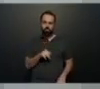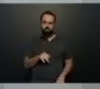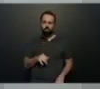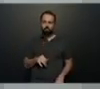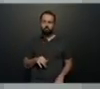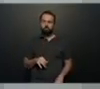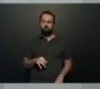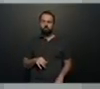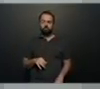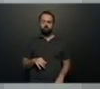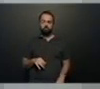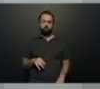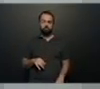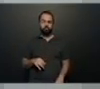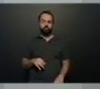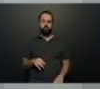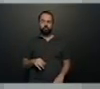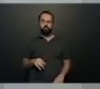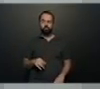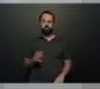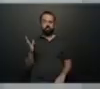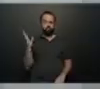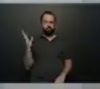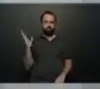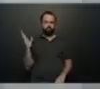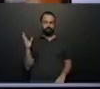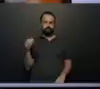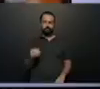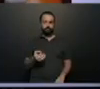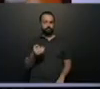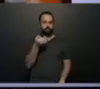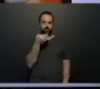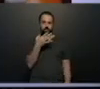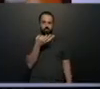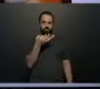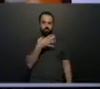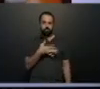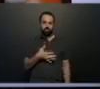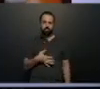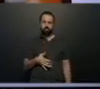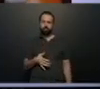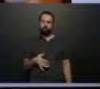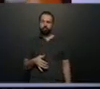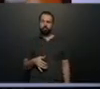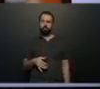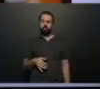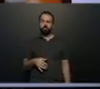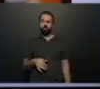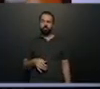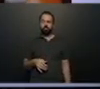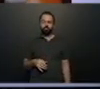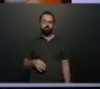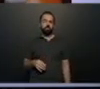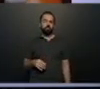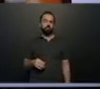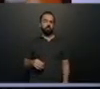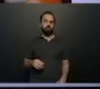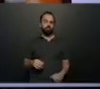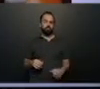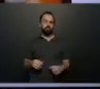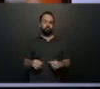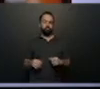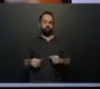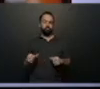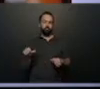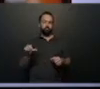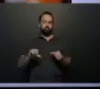coisas que a gente usa. Aqui a gente mostra que os medicamentos, eles perpassam, né, por uma produção